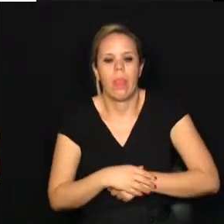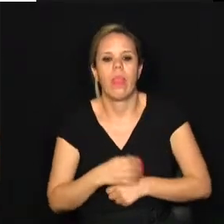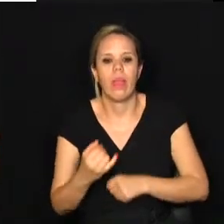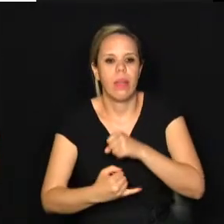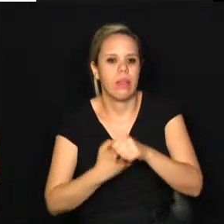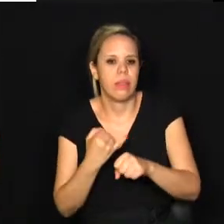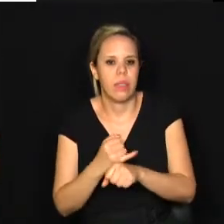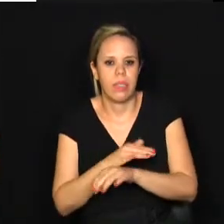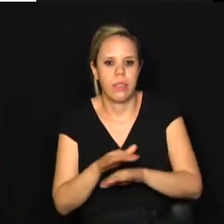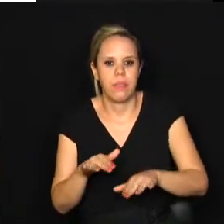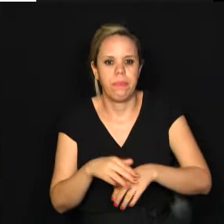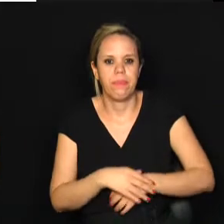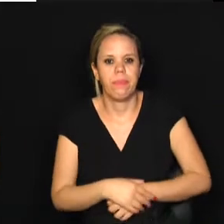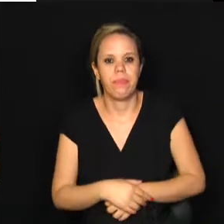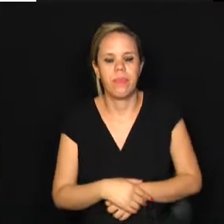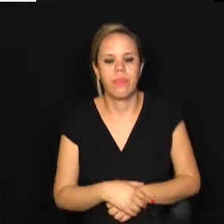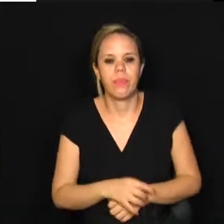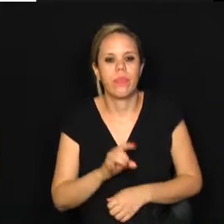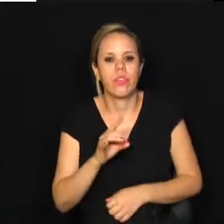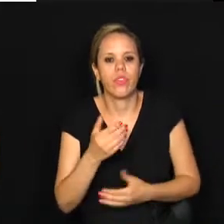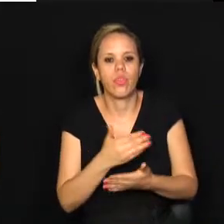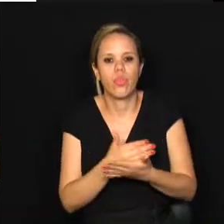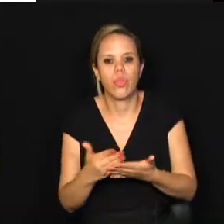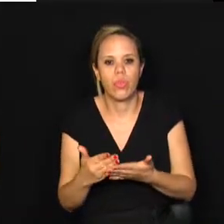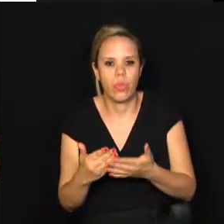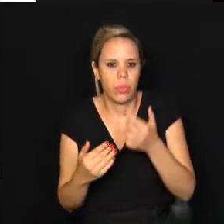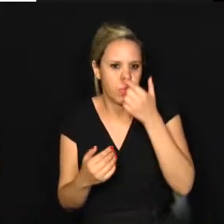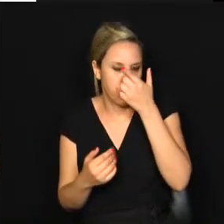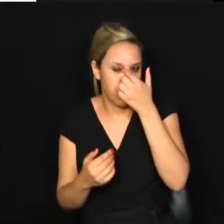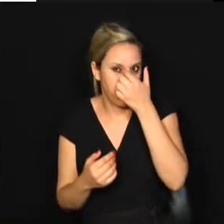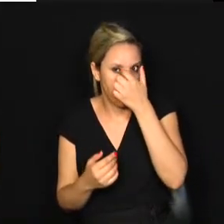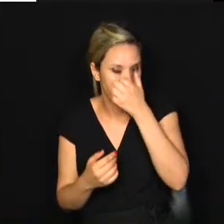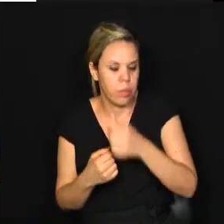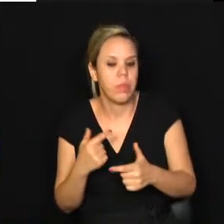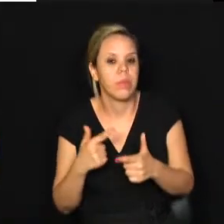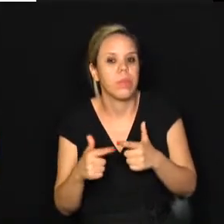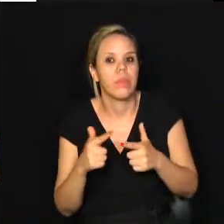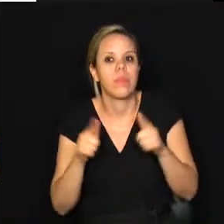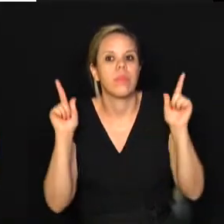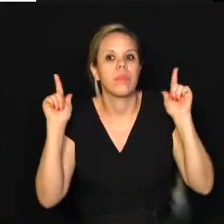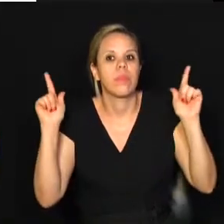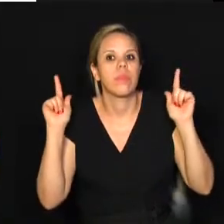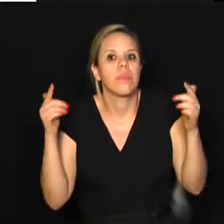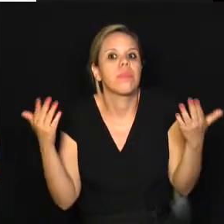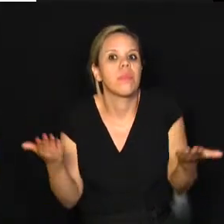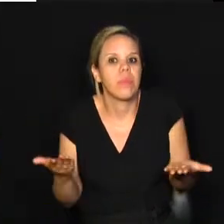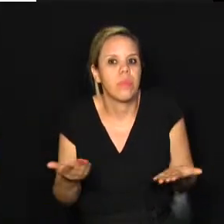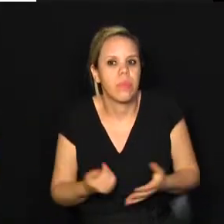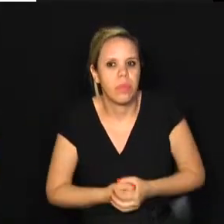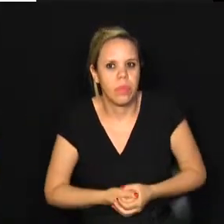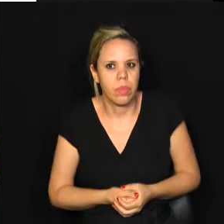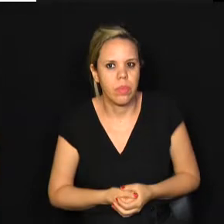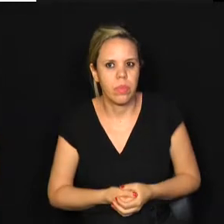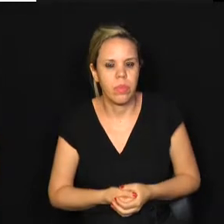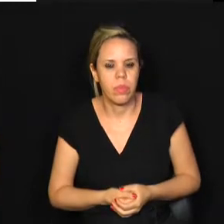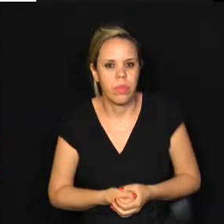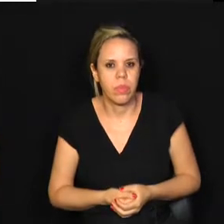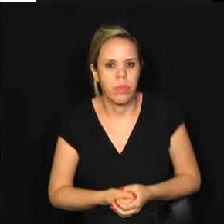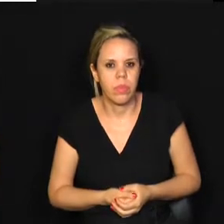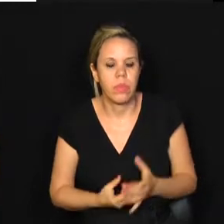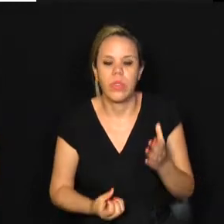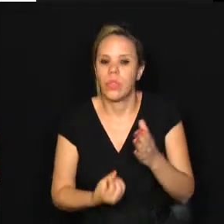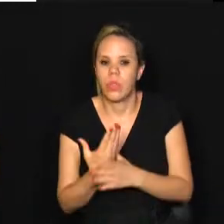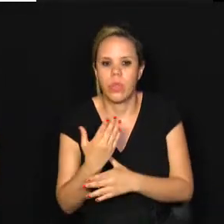caindo. Então, só começando sobre o problema da greve de agora. A greve, ela está